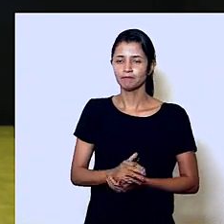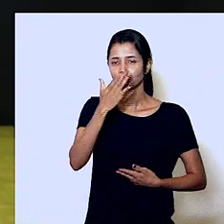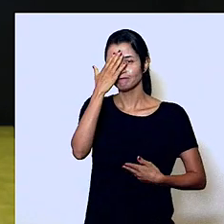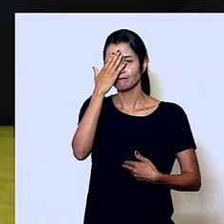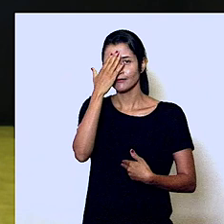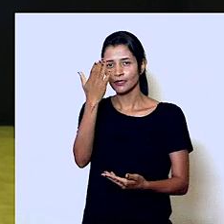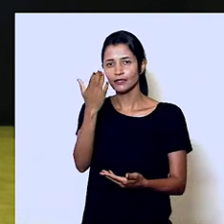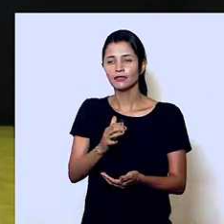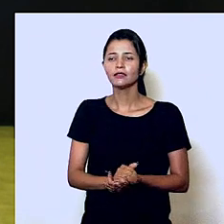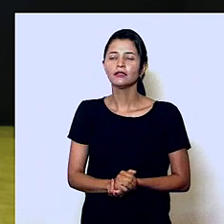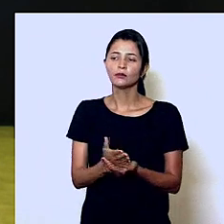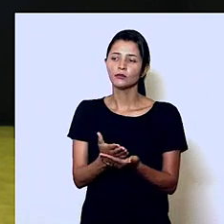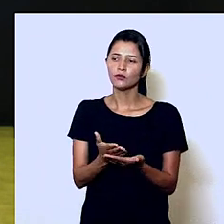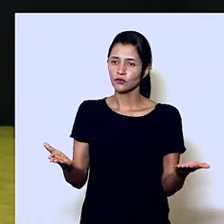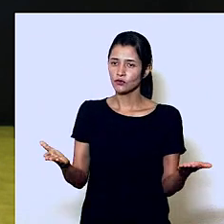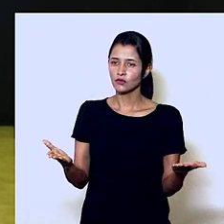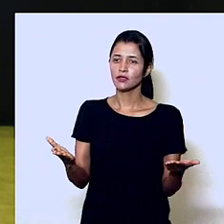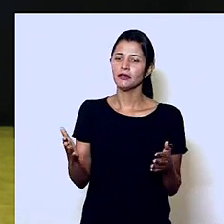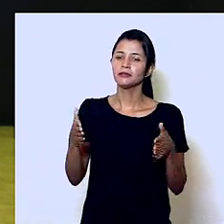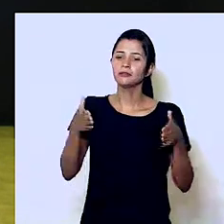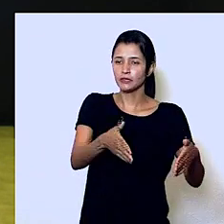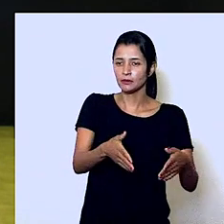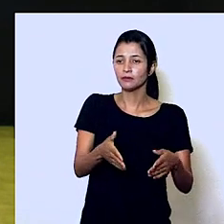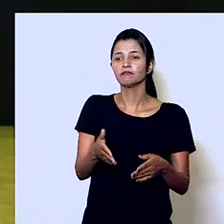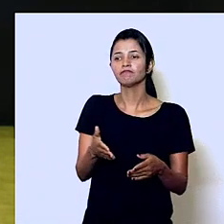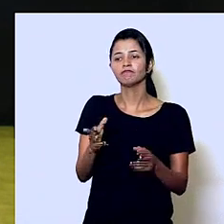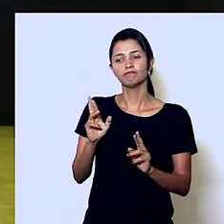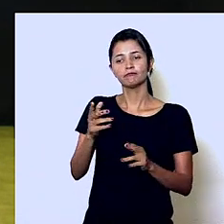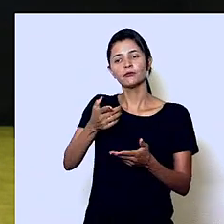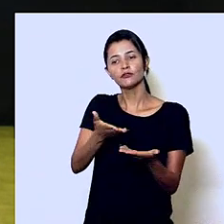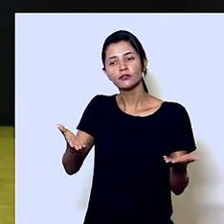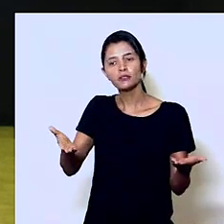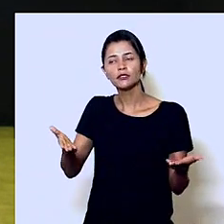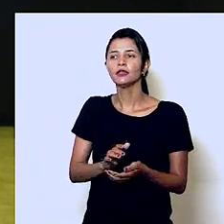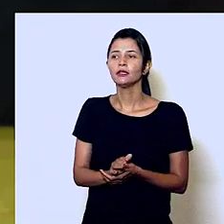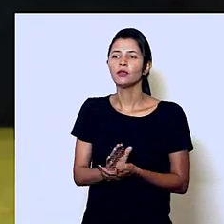e aos senhores participantes e desejamos a todos uma excelente tarde.